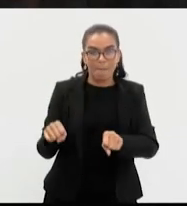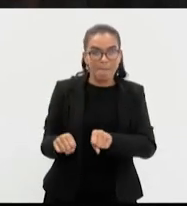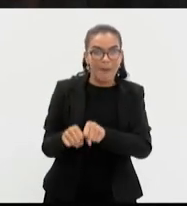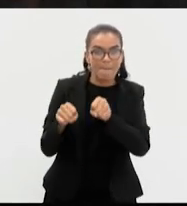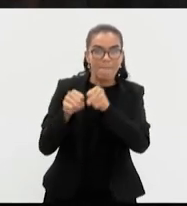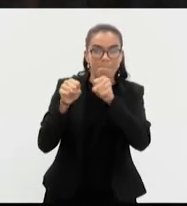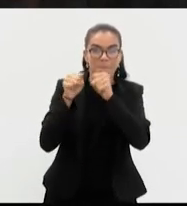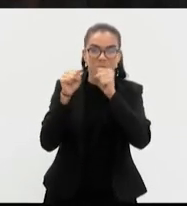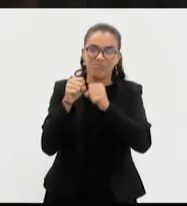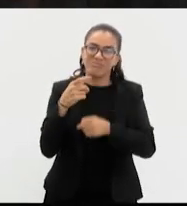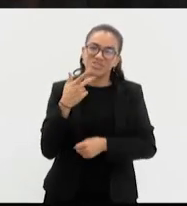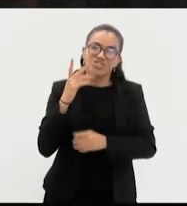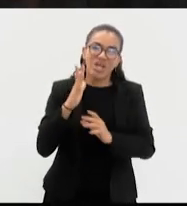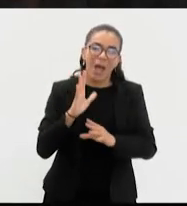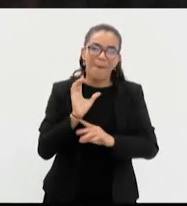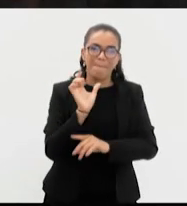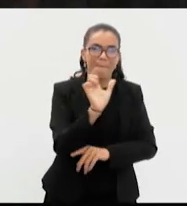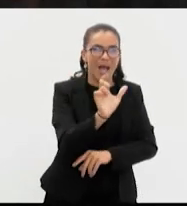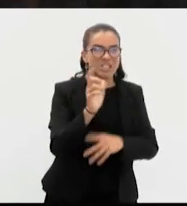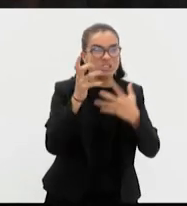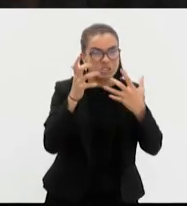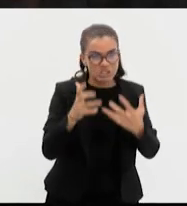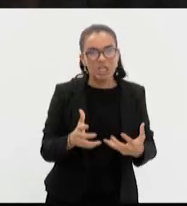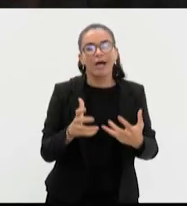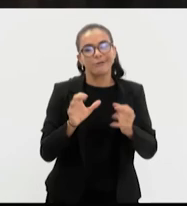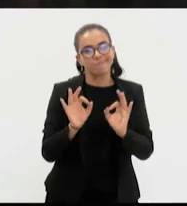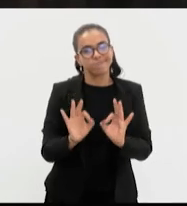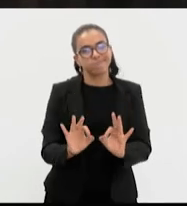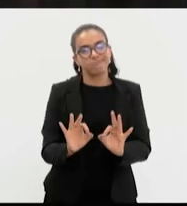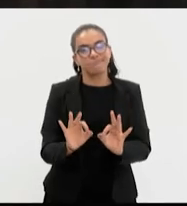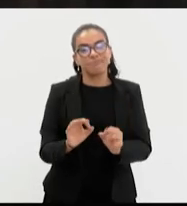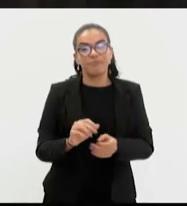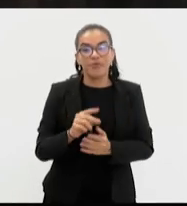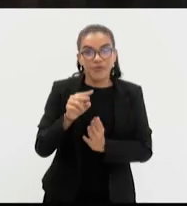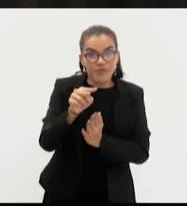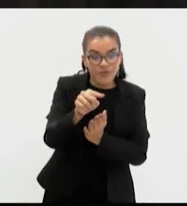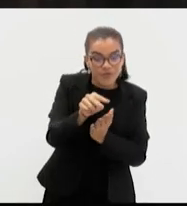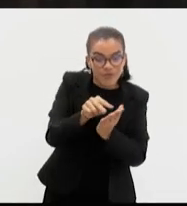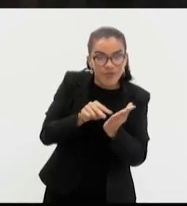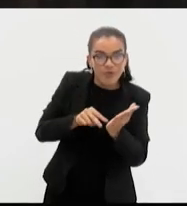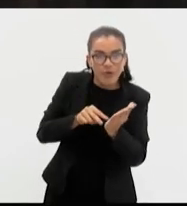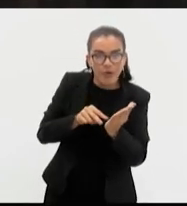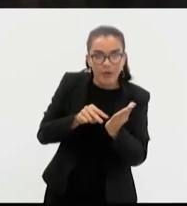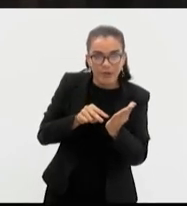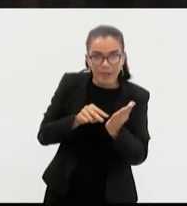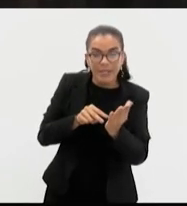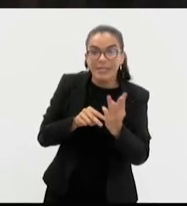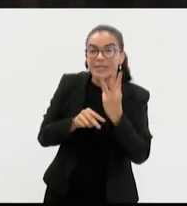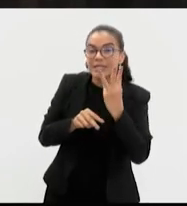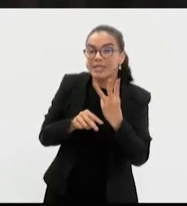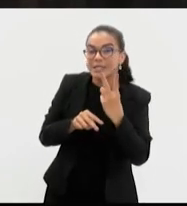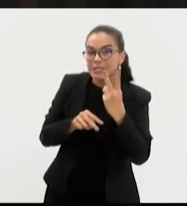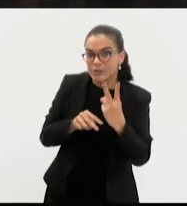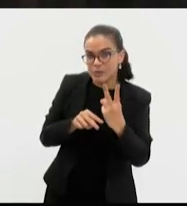chato e sendo senhora deputada vou ler as